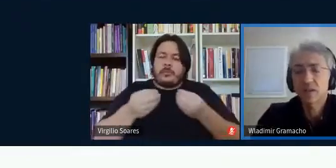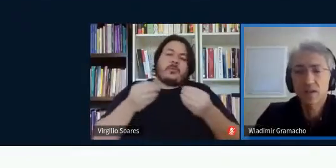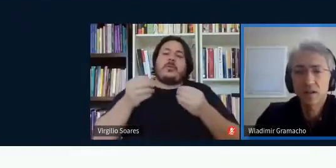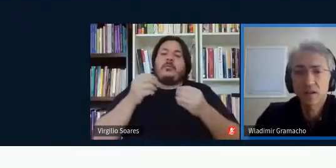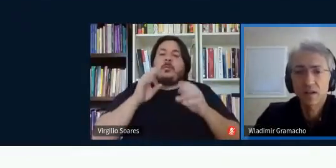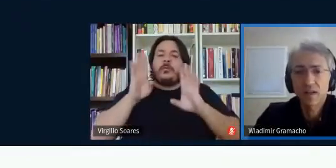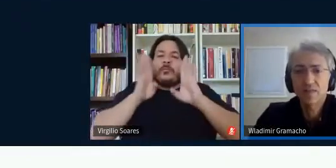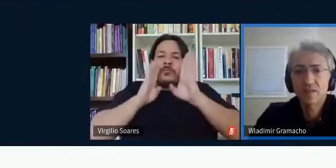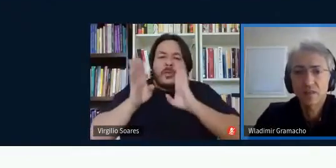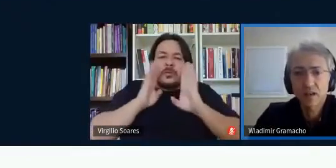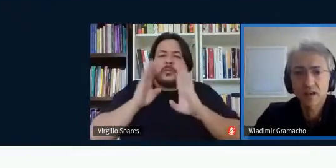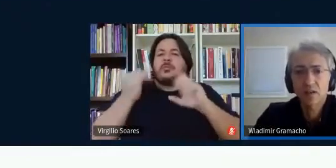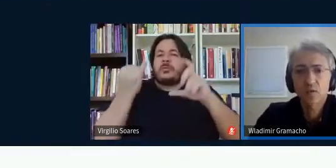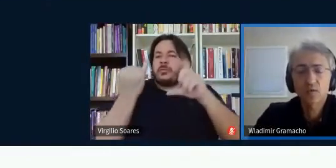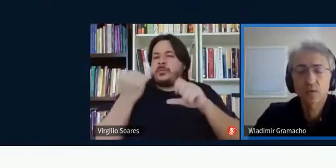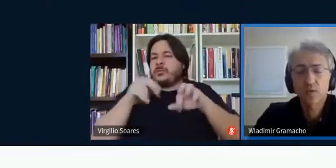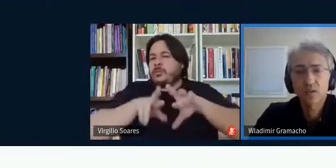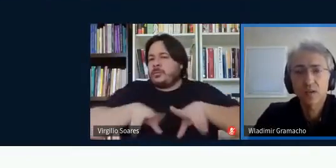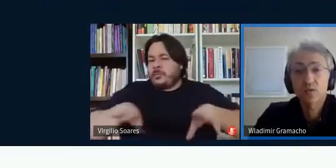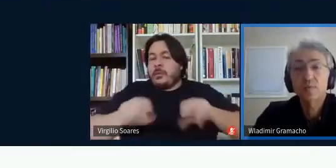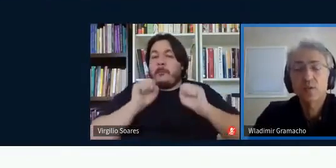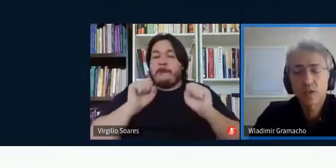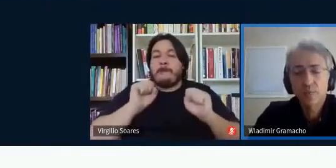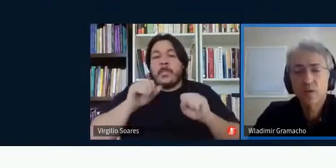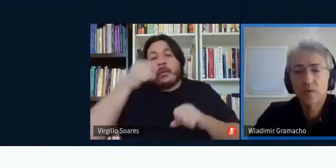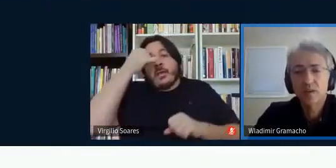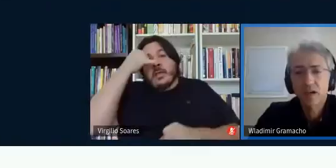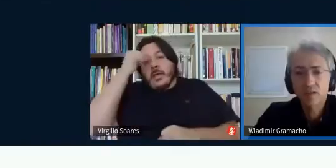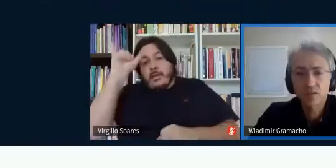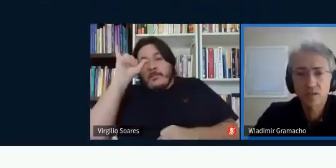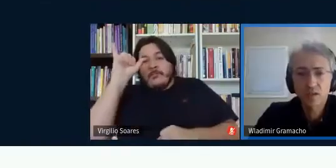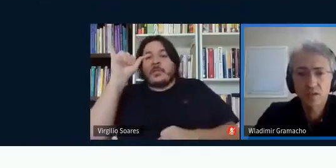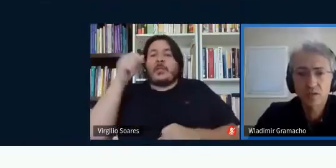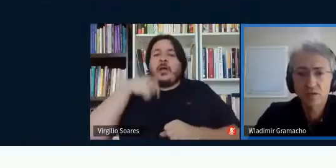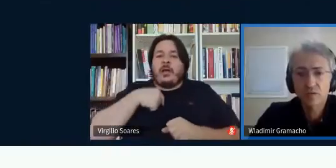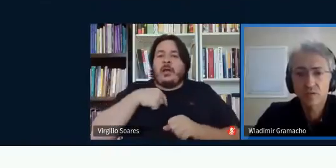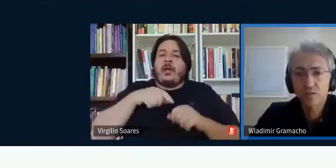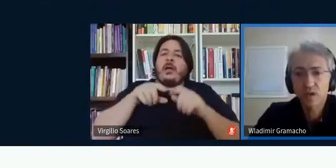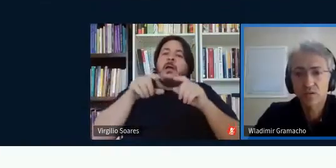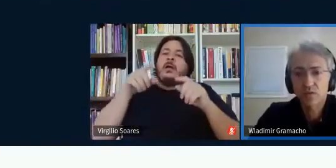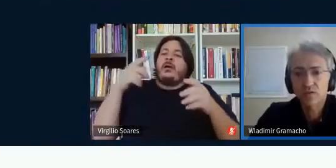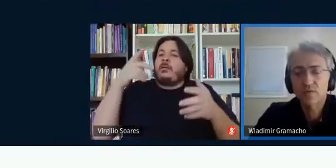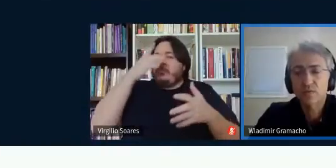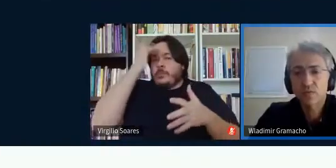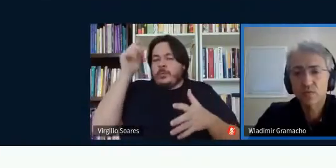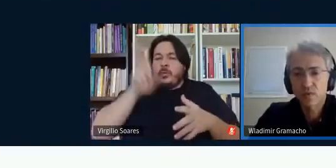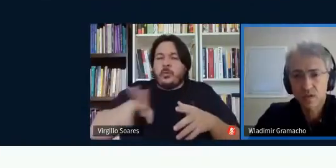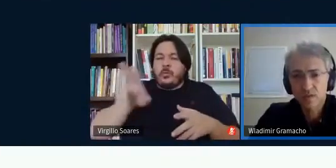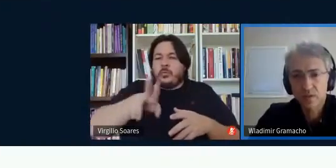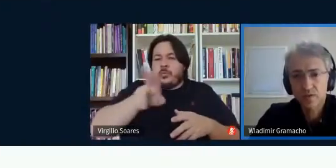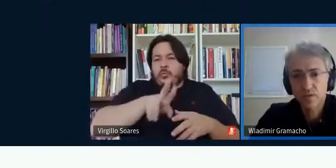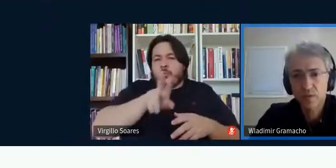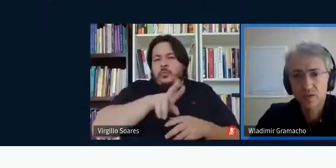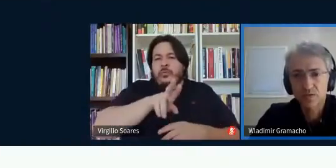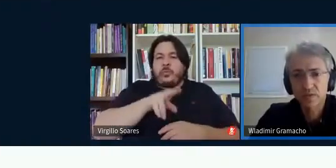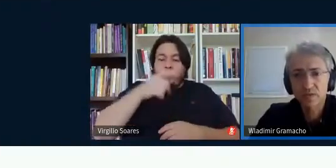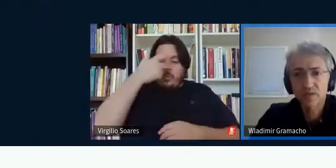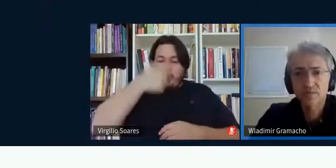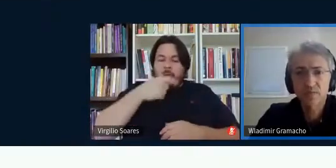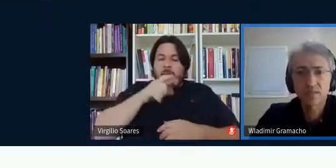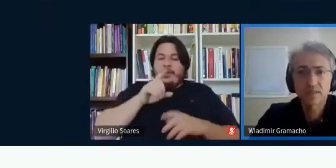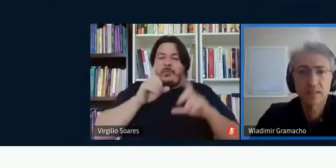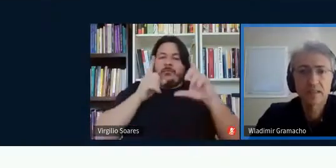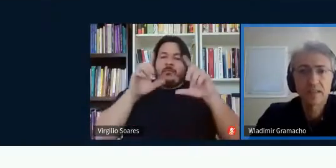podem evitar ou cuidar ou diminuir a probabilidade de que os seus usuários difundam notícias falsas sobre a